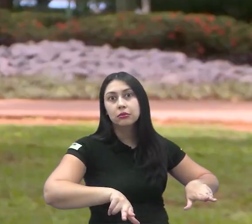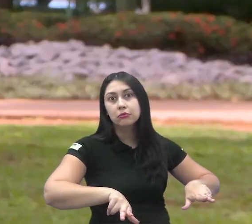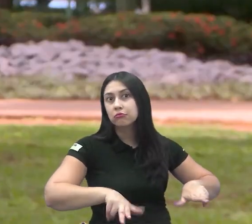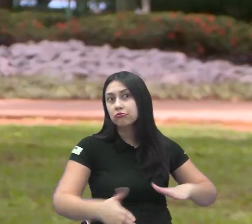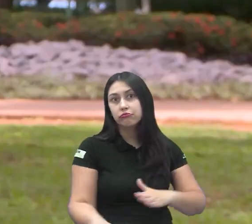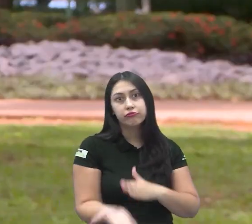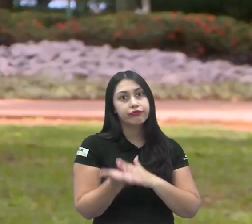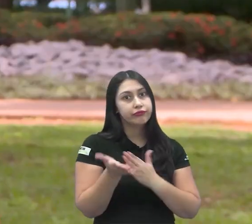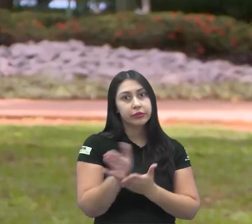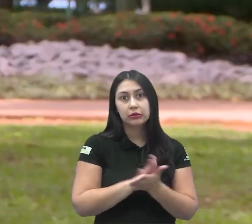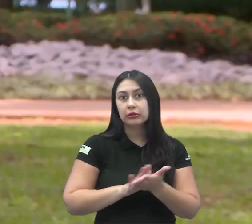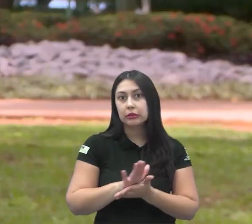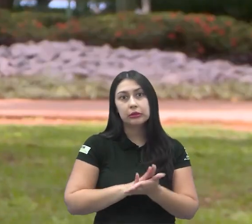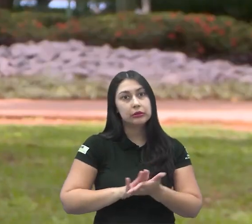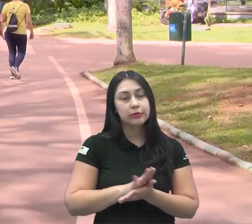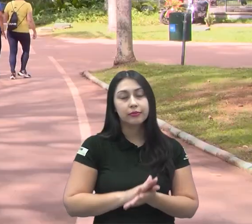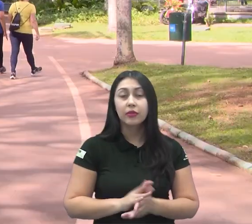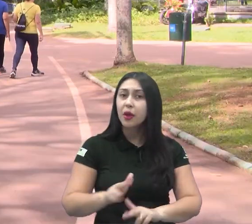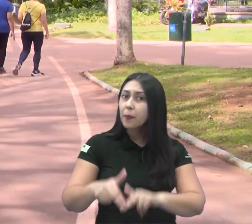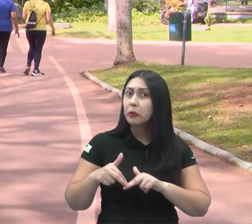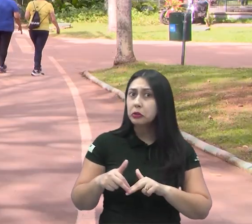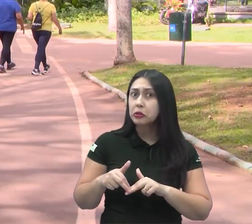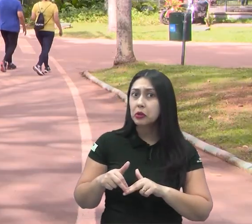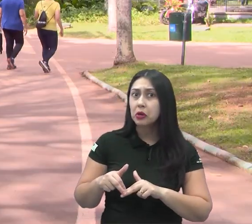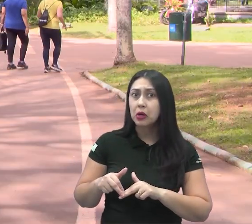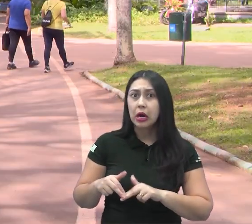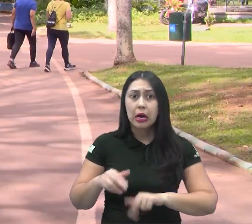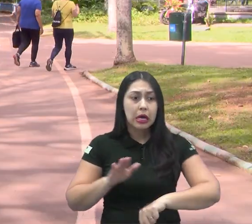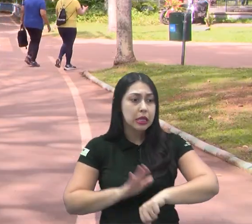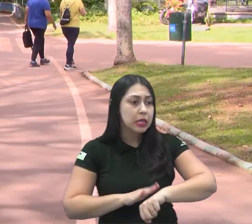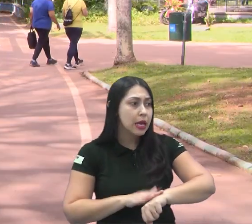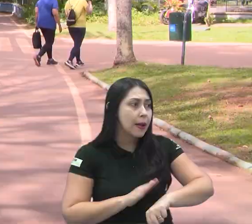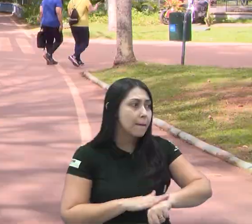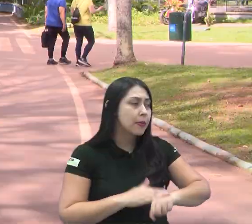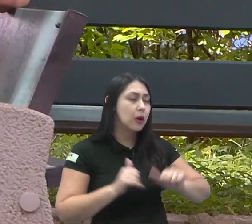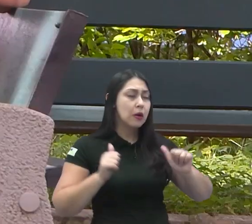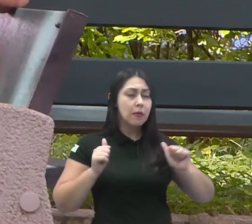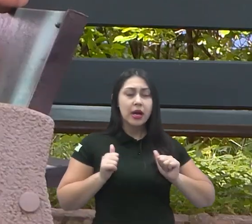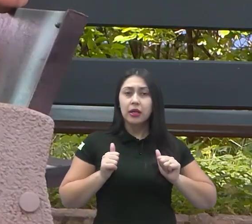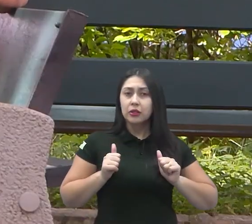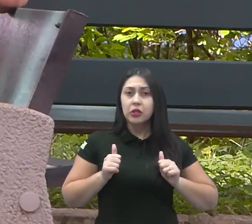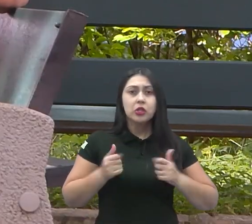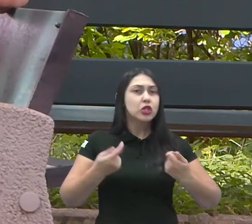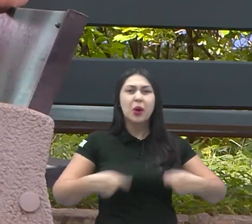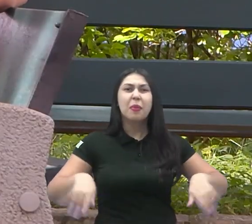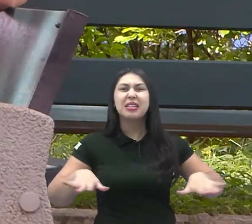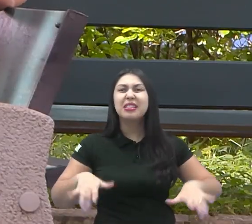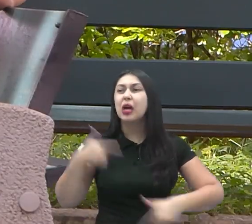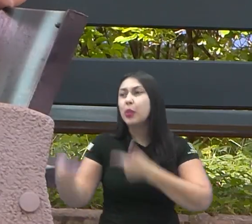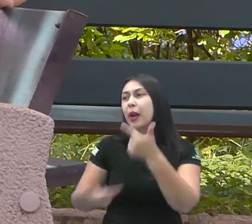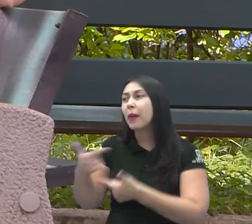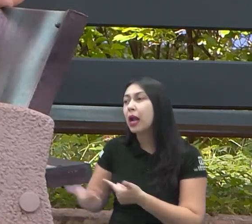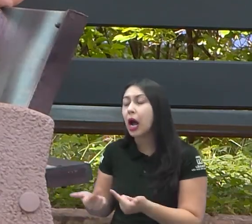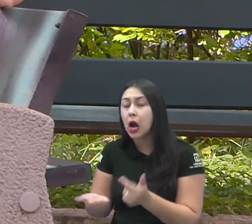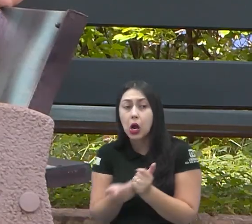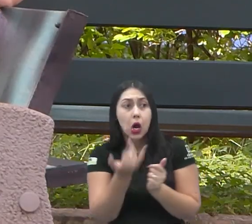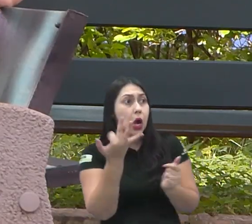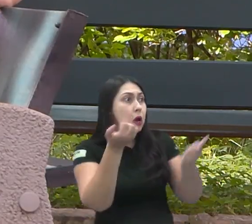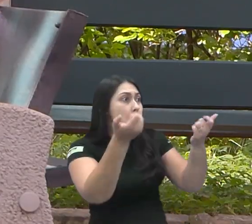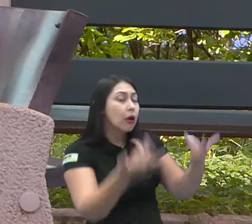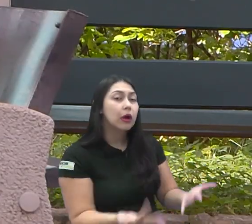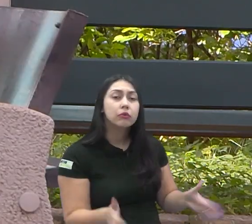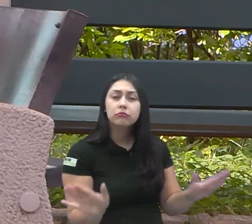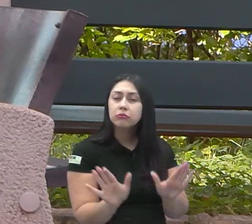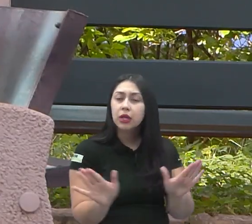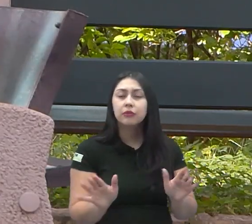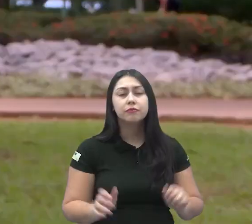produção, não melhora a produção. Então, nada de colocar métrica no ócio. Nem todo tempo deve ser produtivo, contado